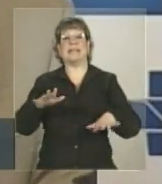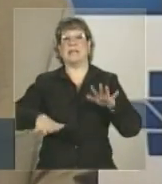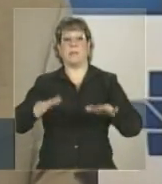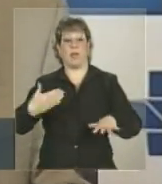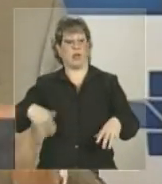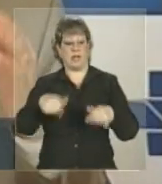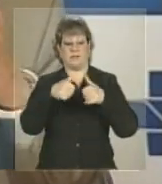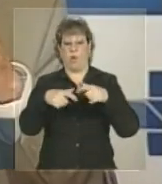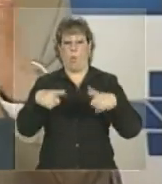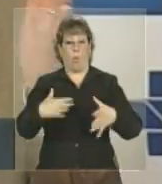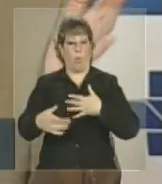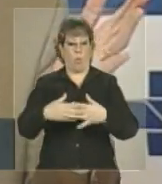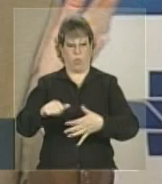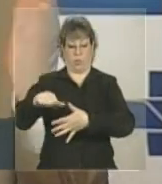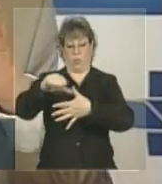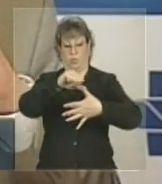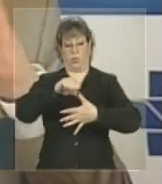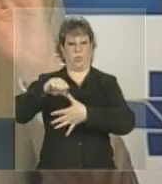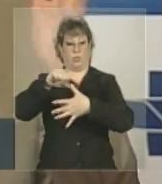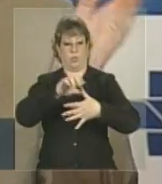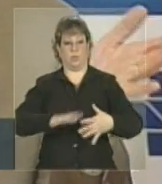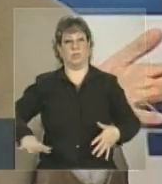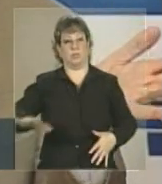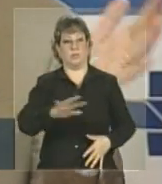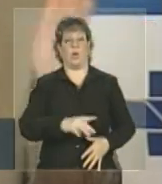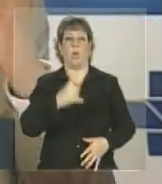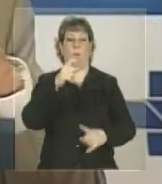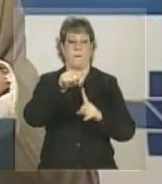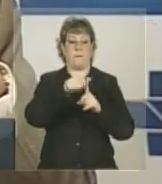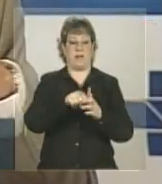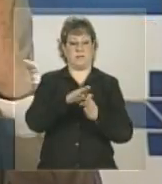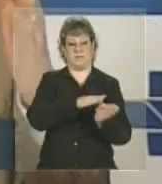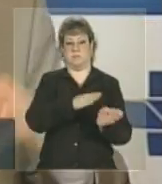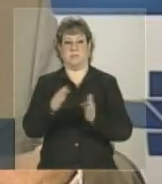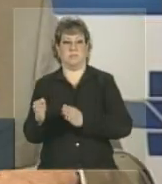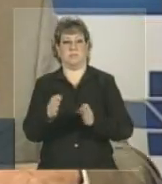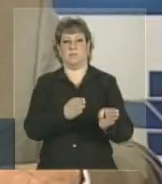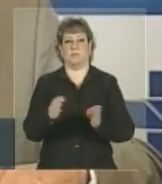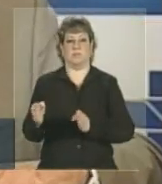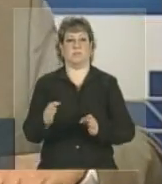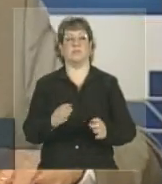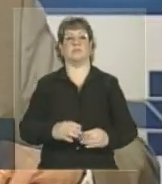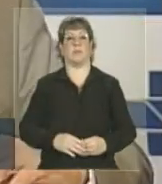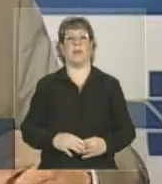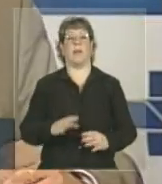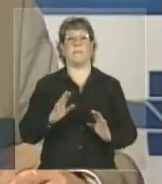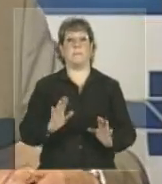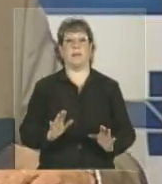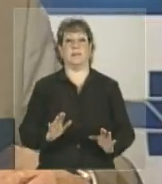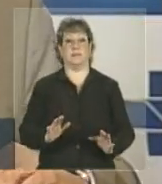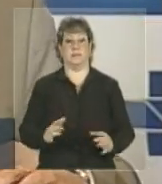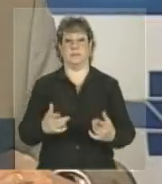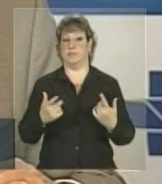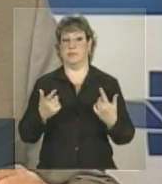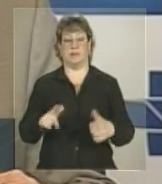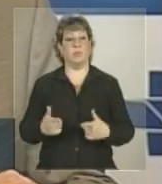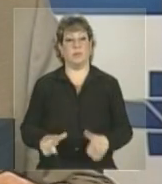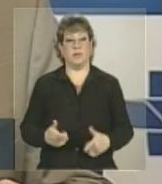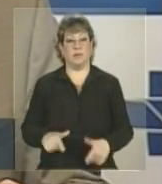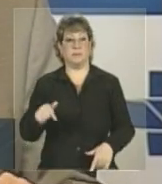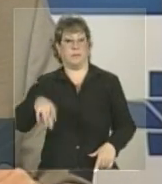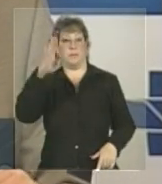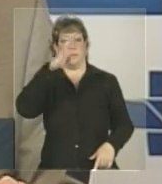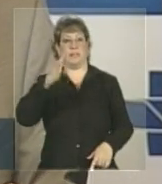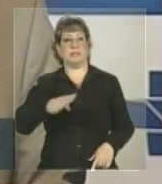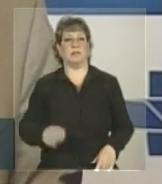encontra no hemisfério sul, isso muda um pouco, um mês para lá, um mês para cá, né? Mas não existe no